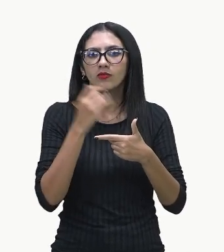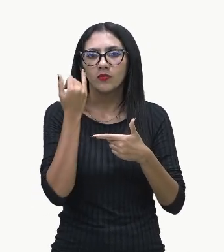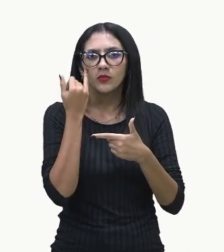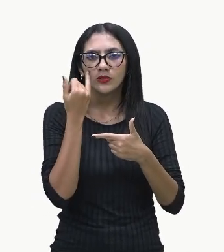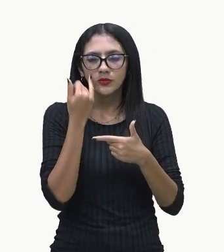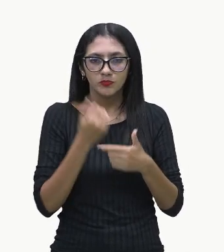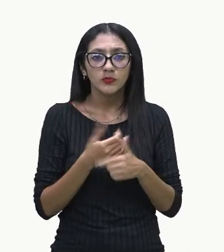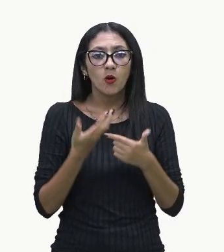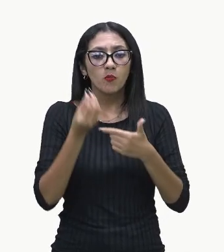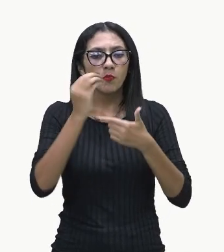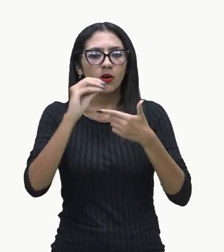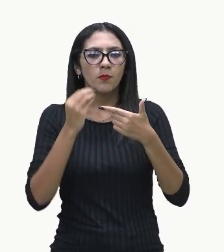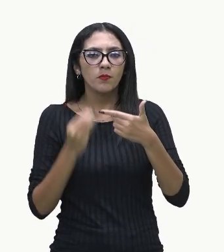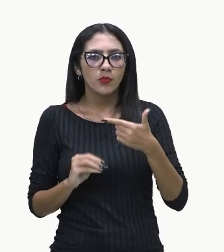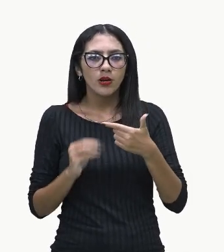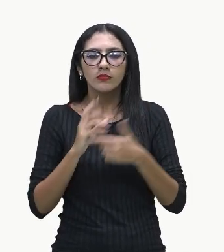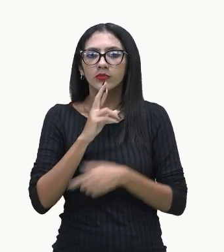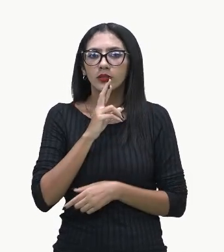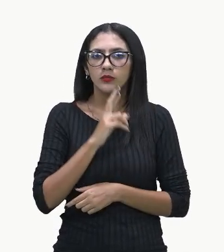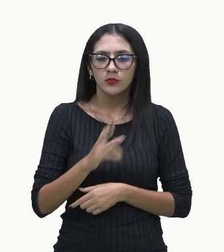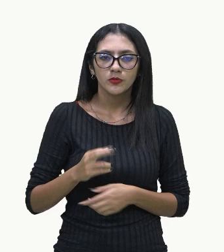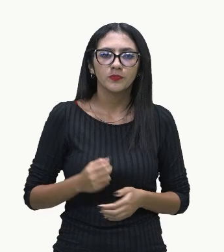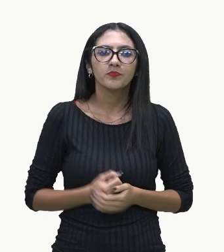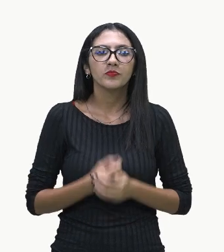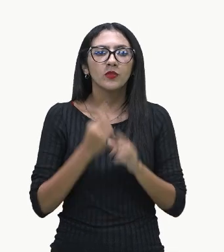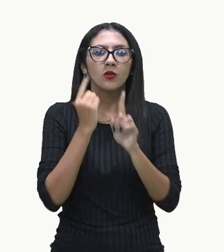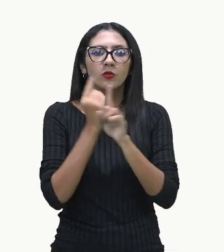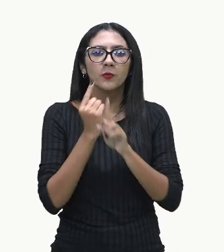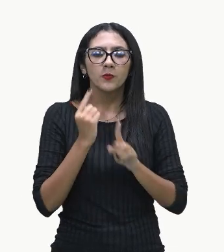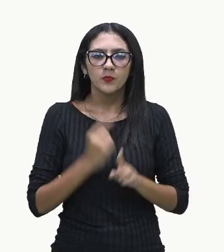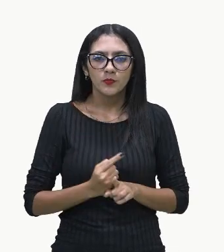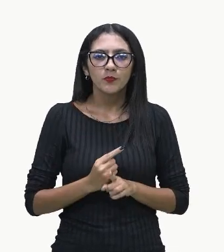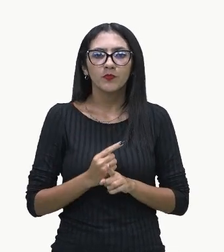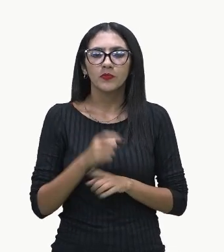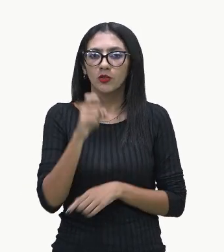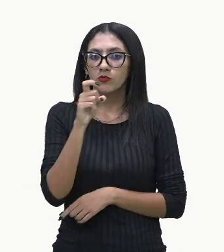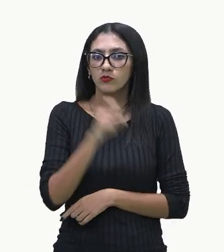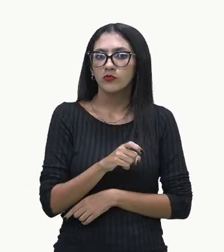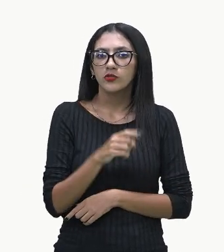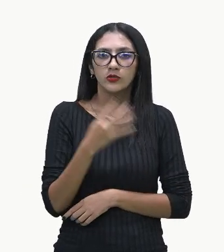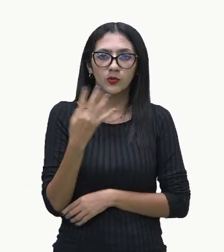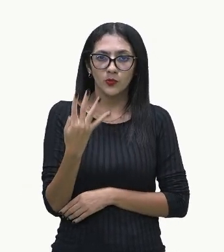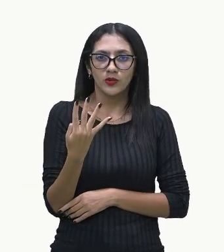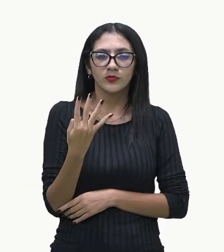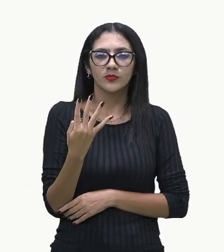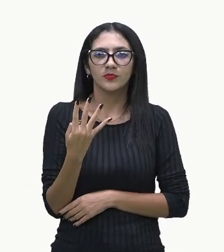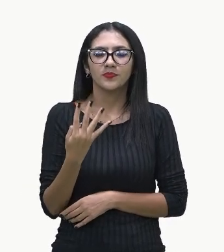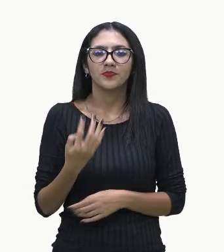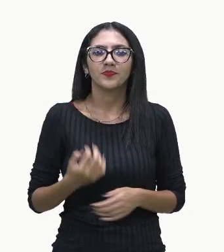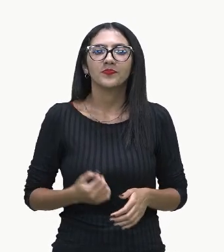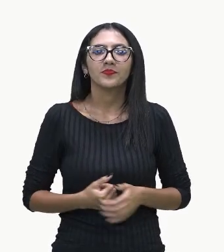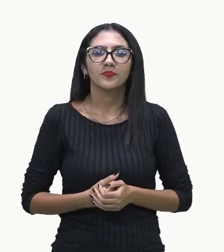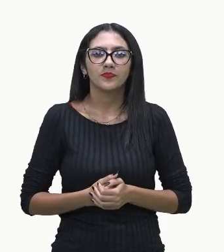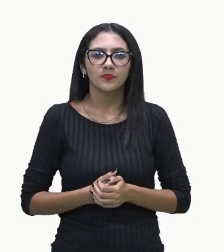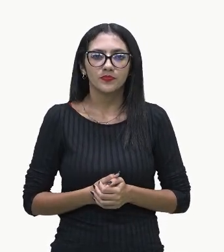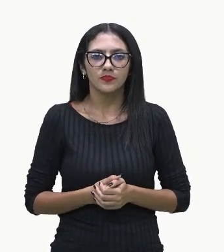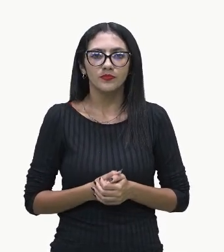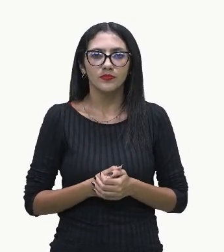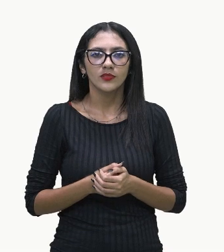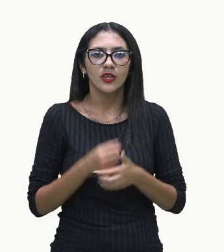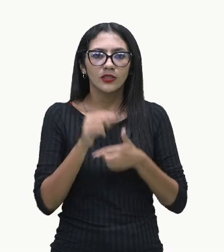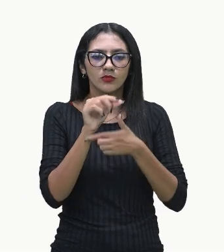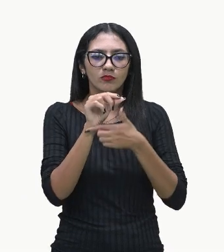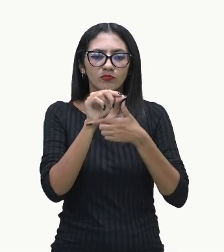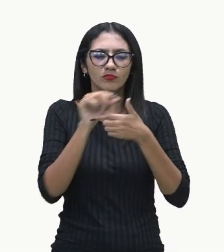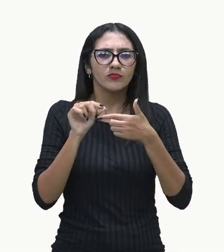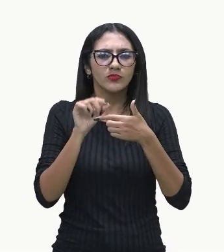64 dividido por 16, nós descobrimos então aí que o valor do x é 4, que é aquele valor desconhecido